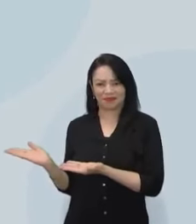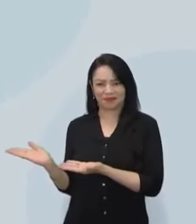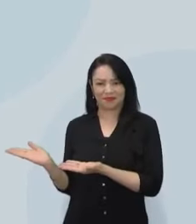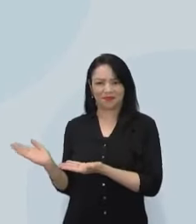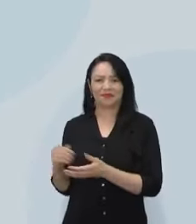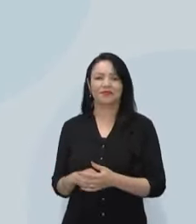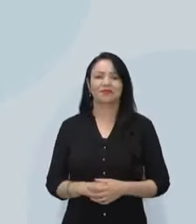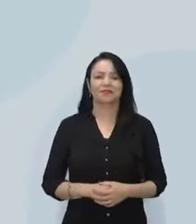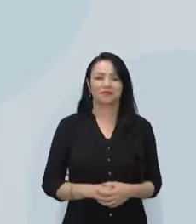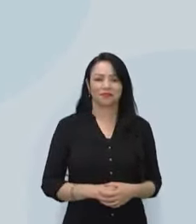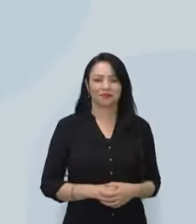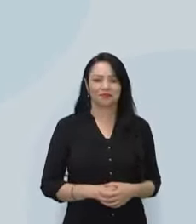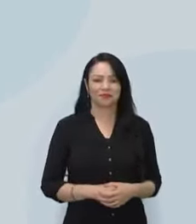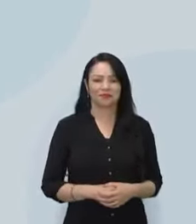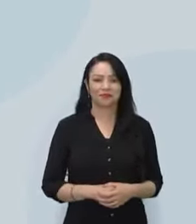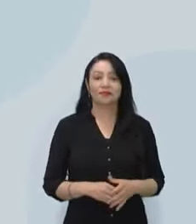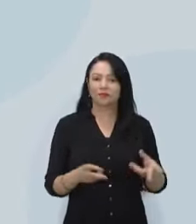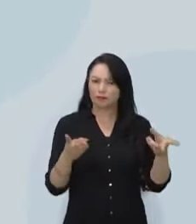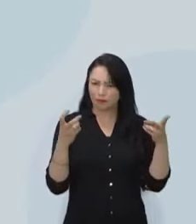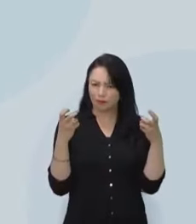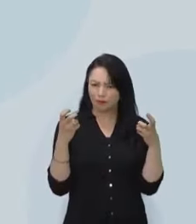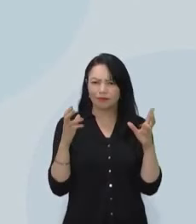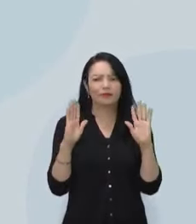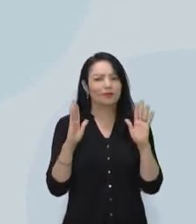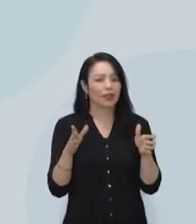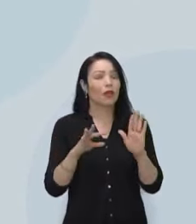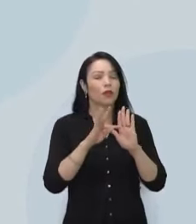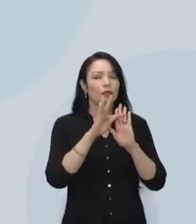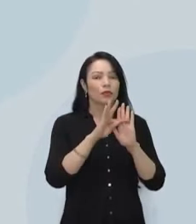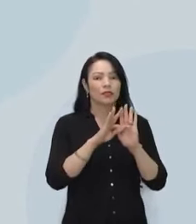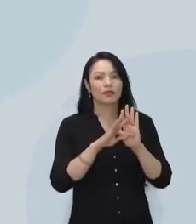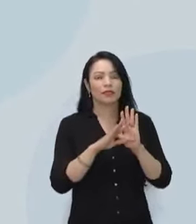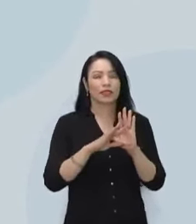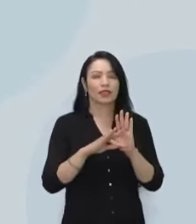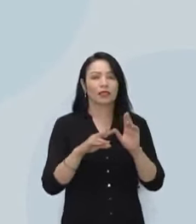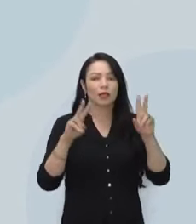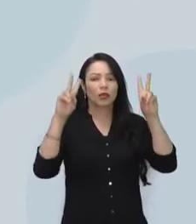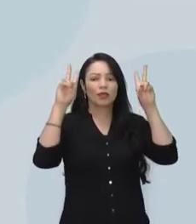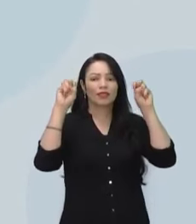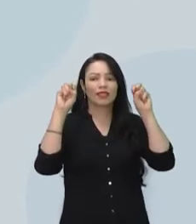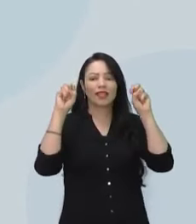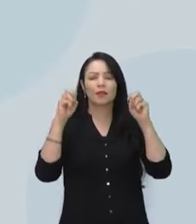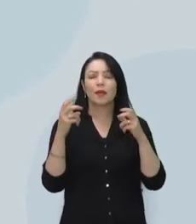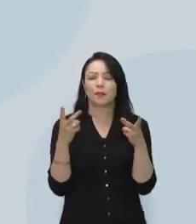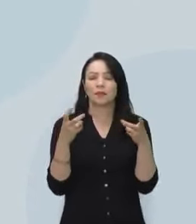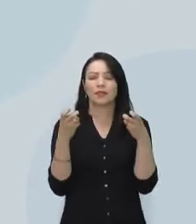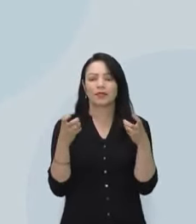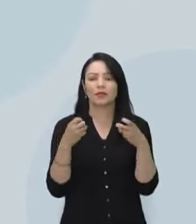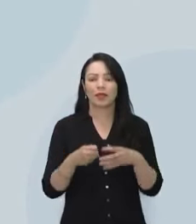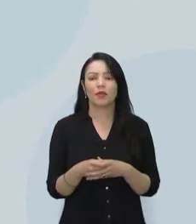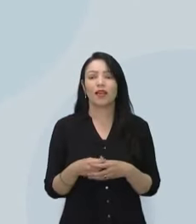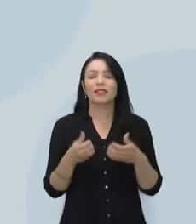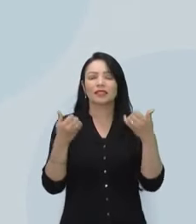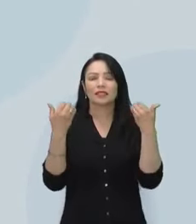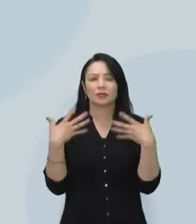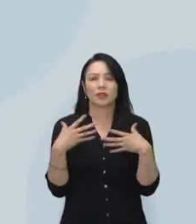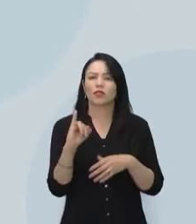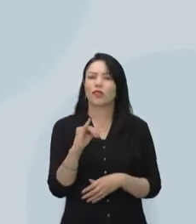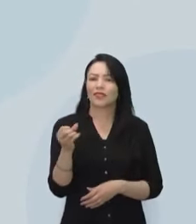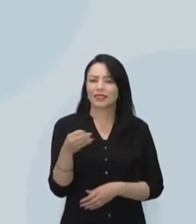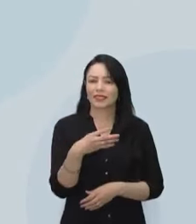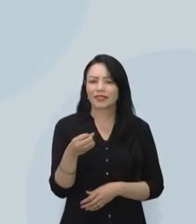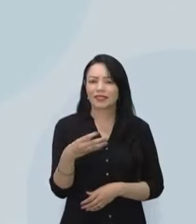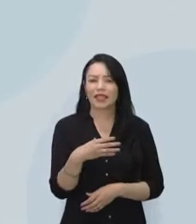Gazeta do Povo. Olha só, a gente já percebeu que é um texto que o tema do texto a gente conseguiu perceber, né? Falar sobre a